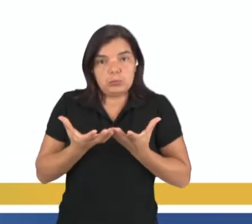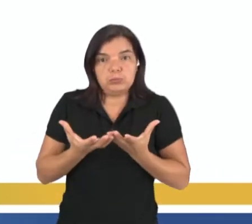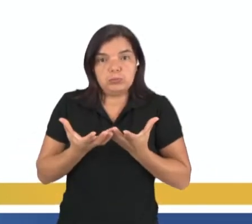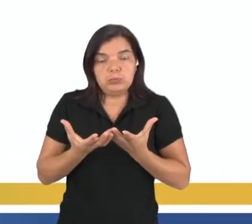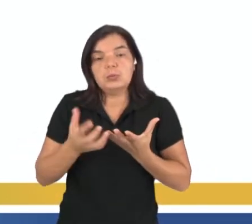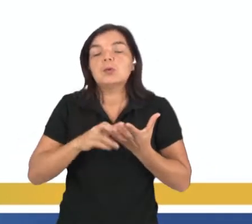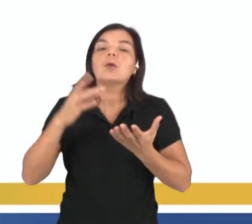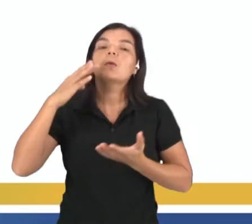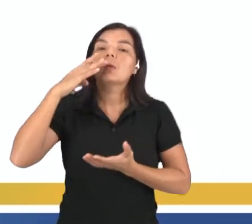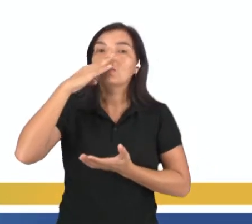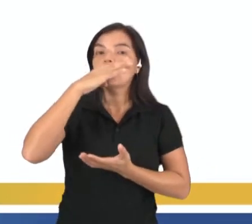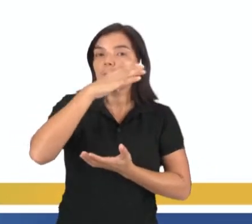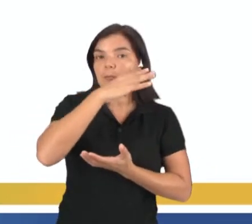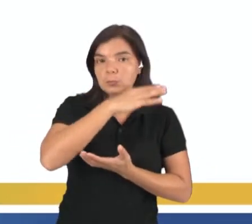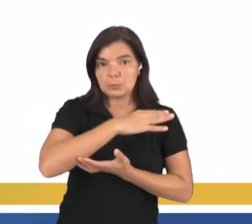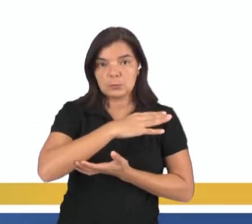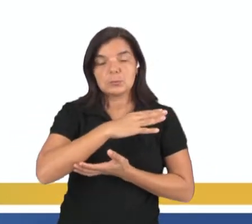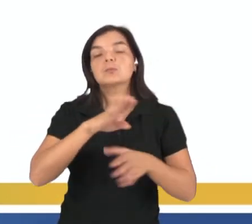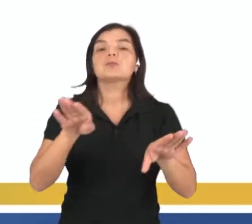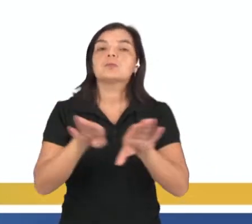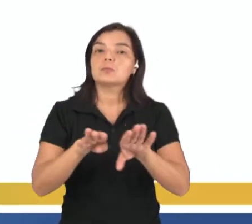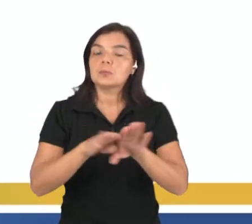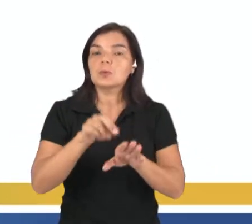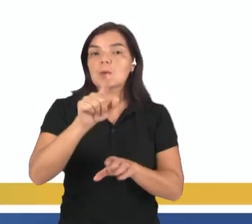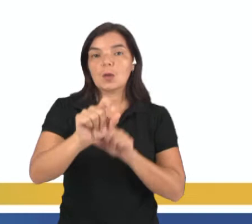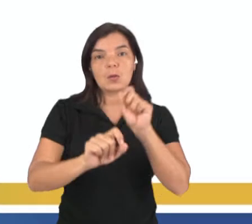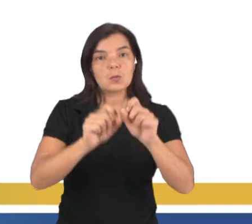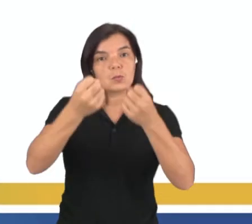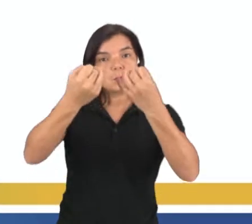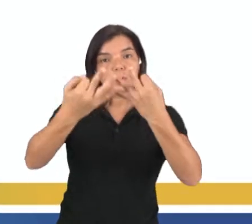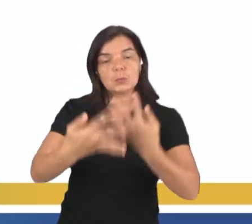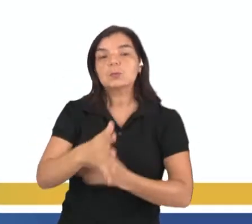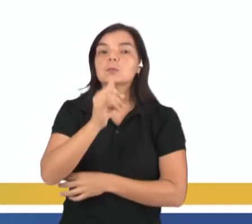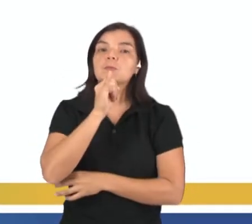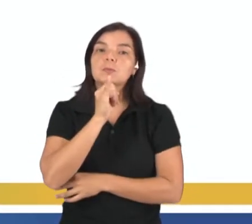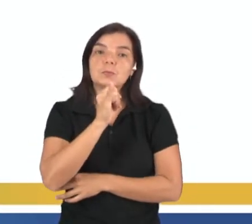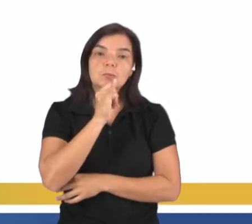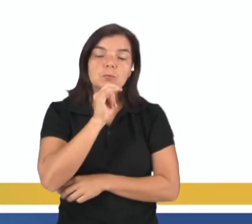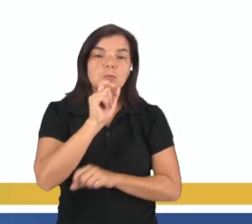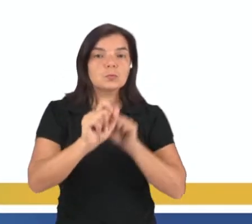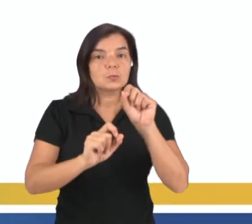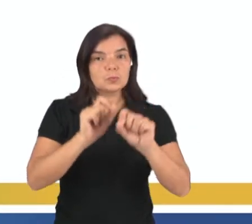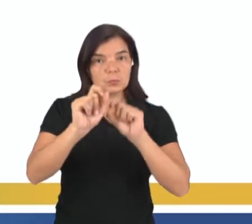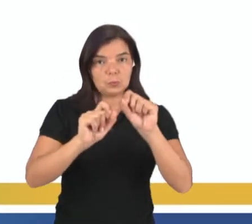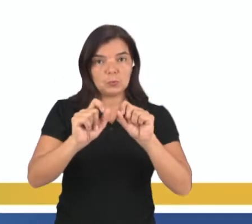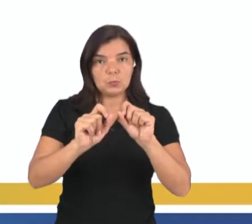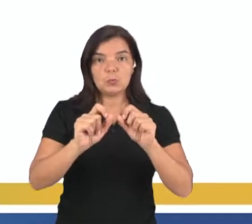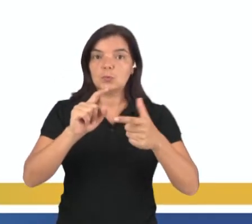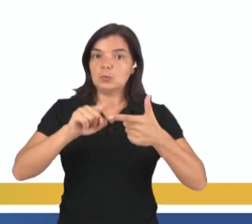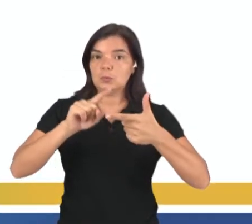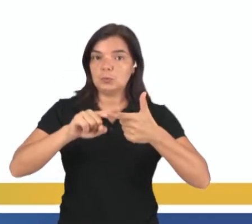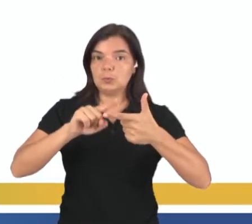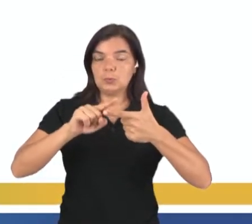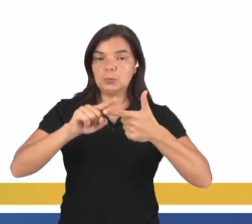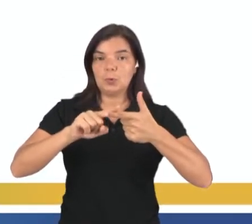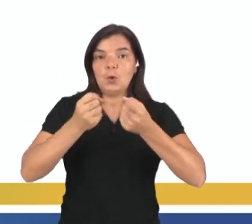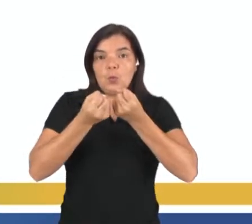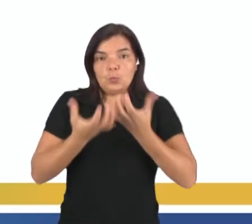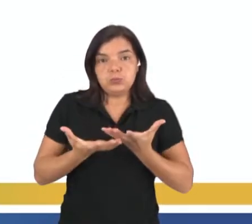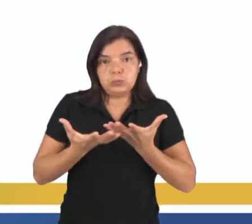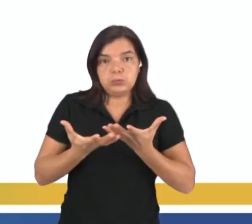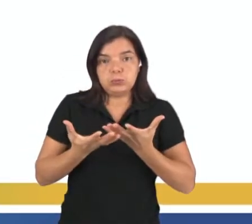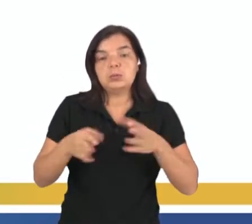de temperatura desses órgãos. Então, isso vai explicar, por exemplo, o fato de os testículos eles